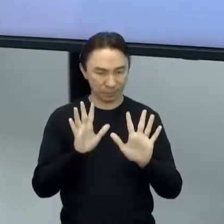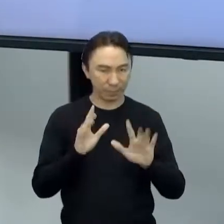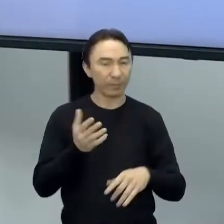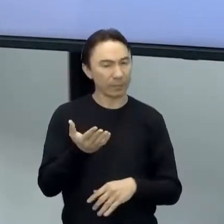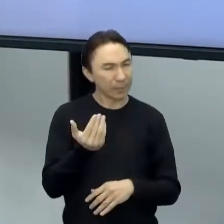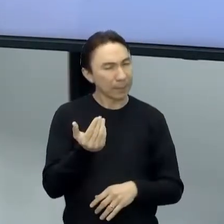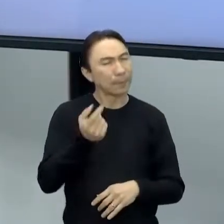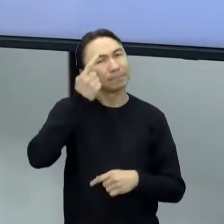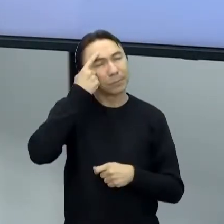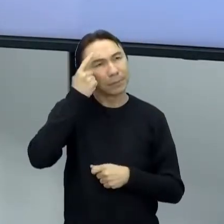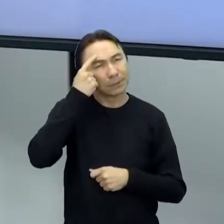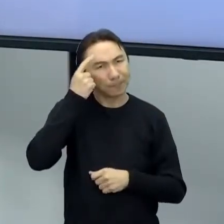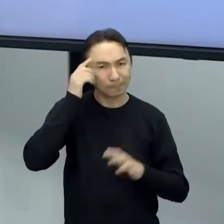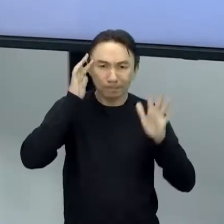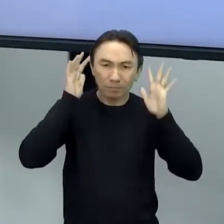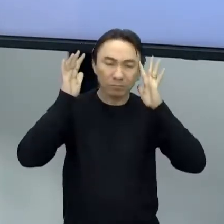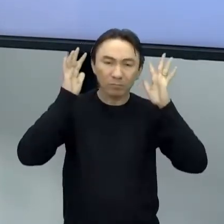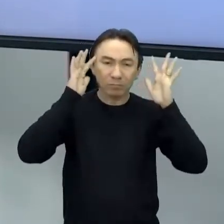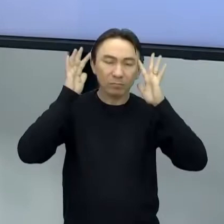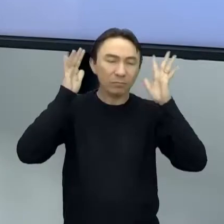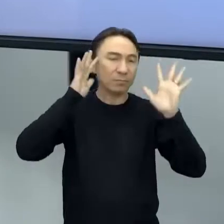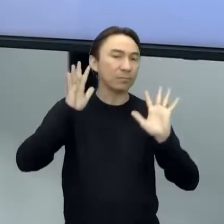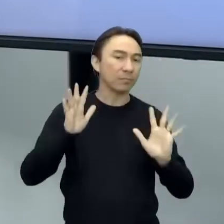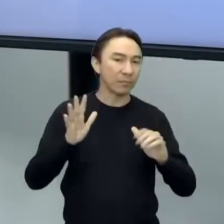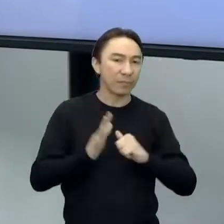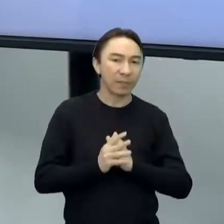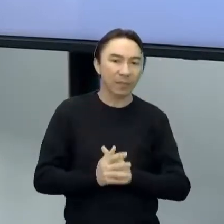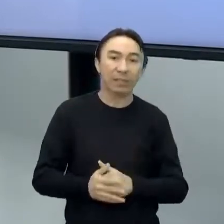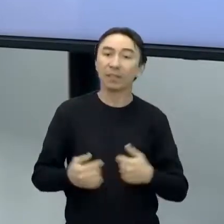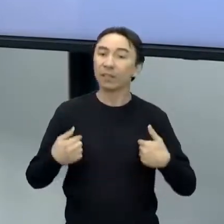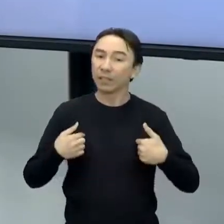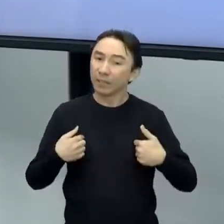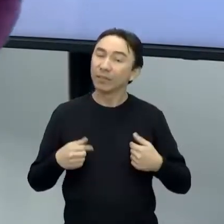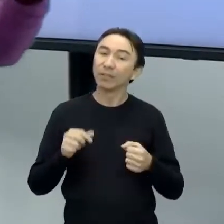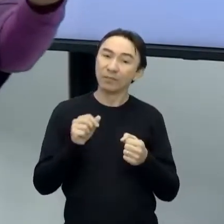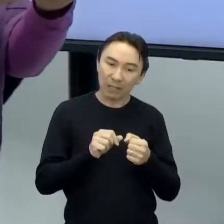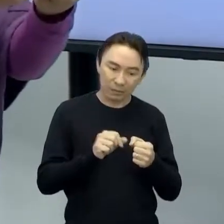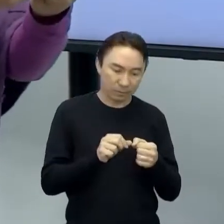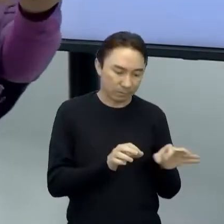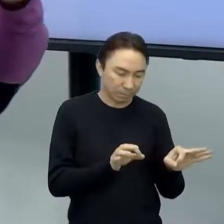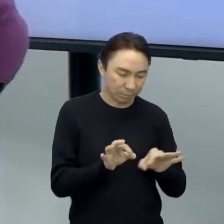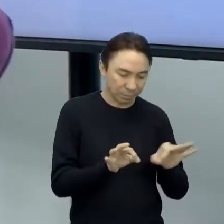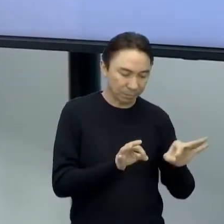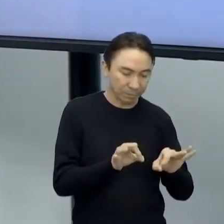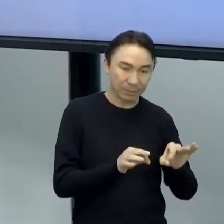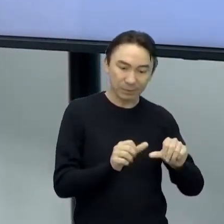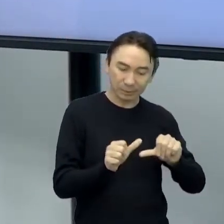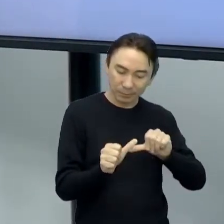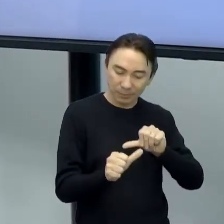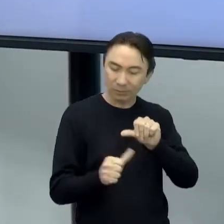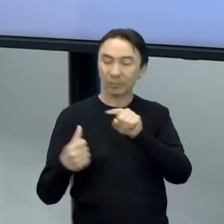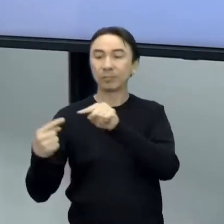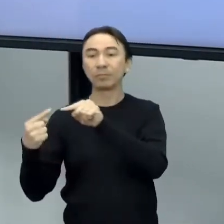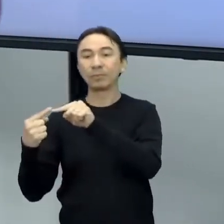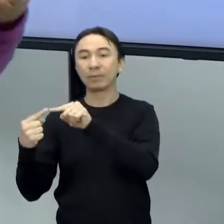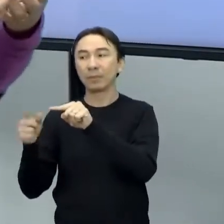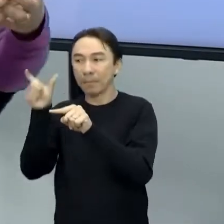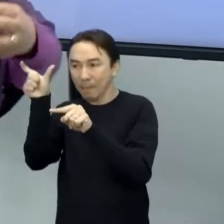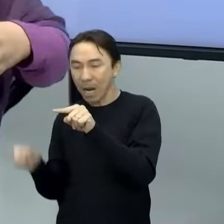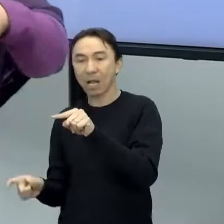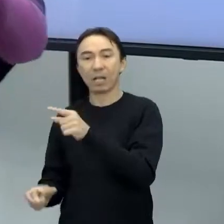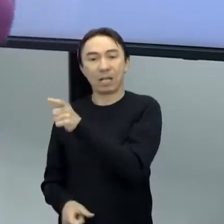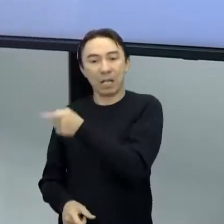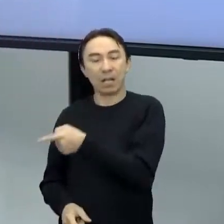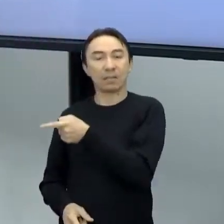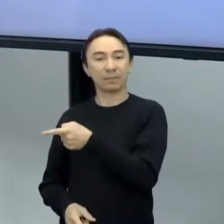aqui. É algo que eu desenvolvo para alguém, com aquele objetivo,